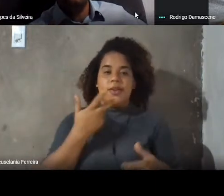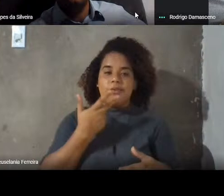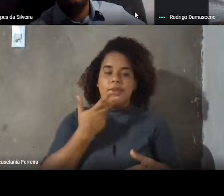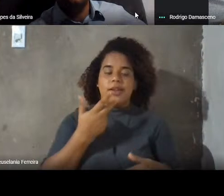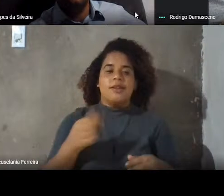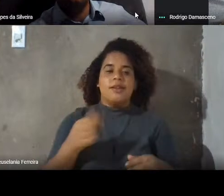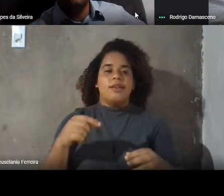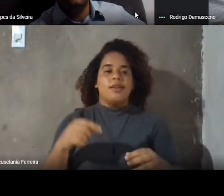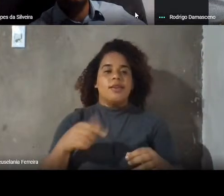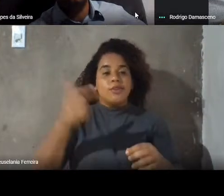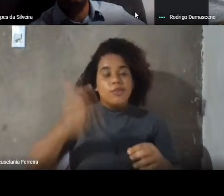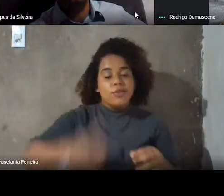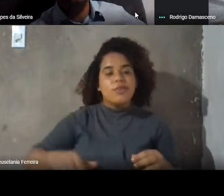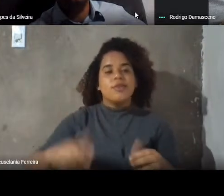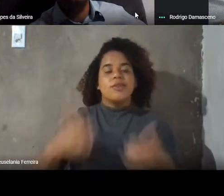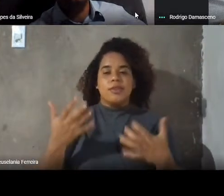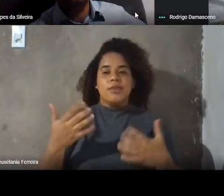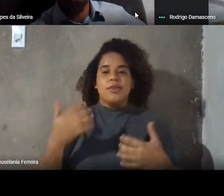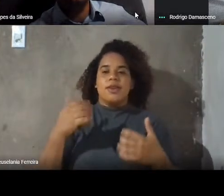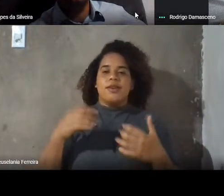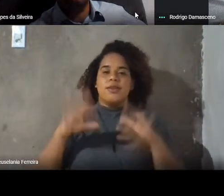fazer uma homenagem.